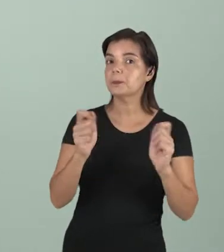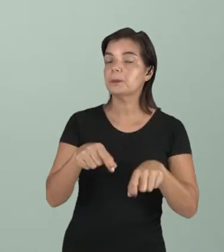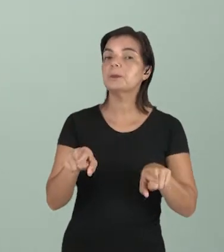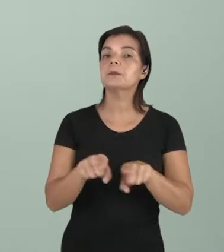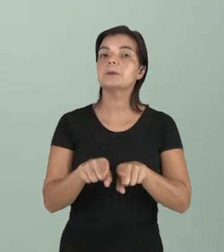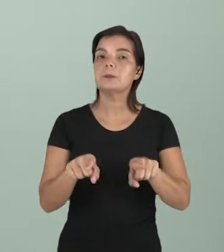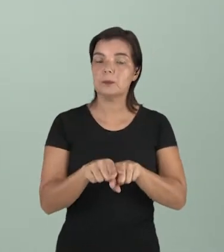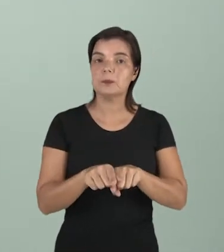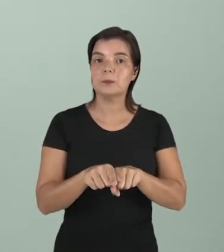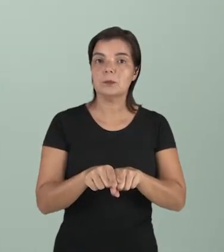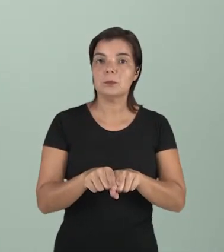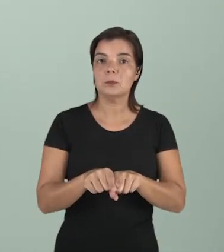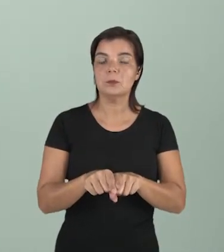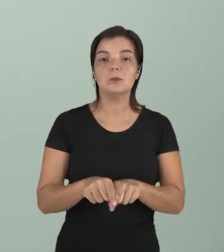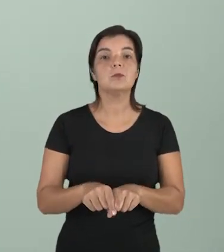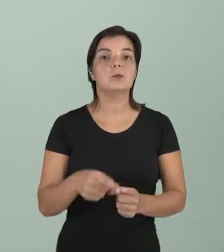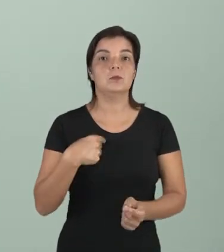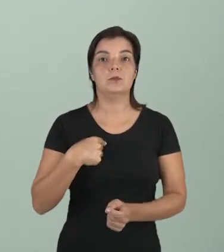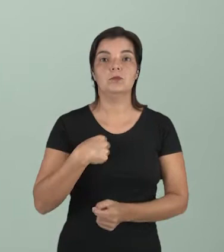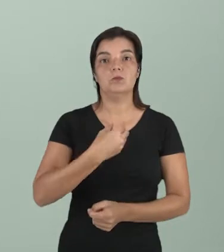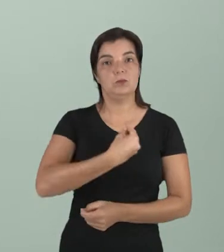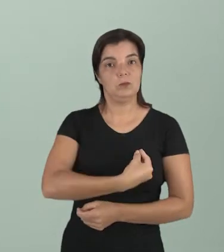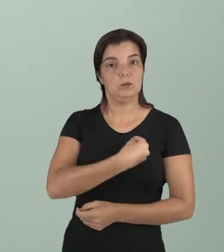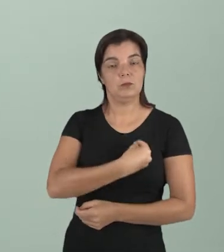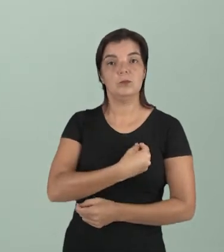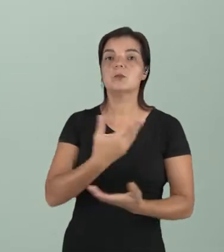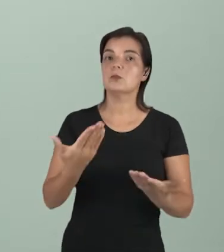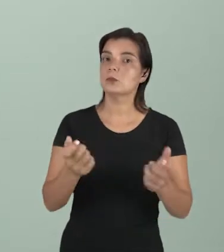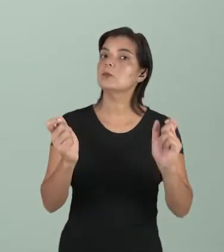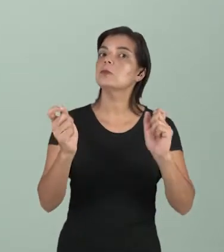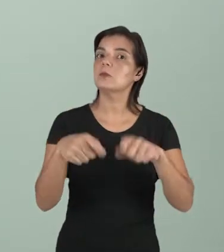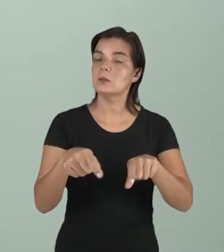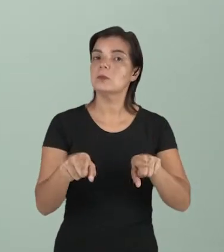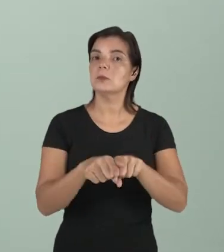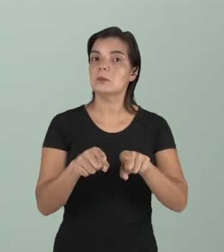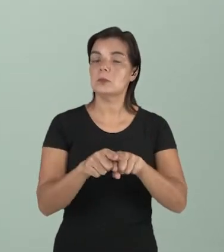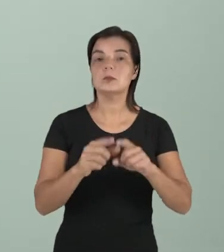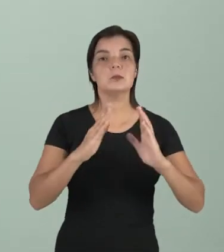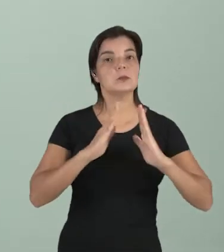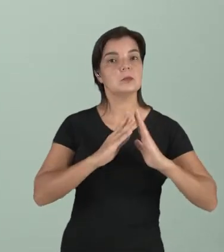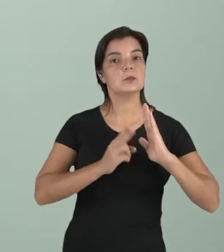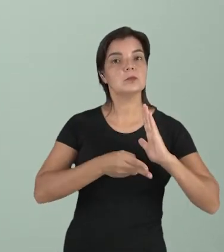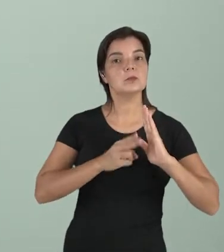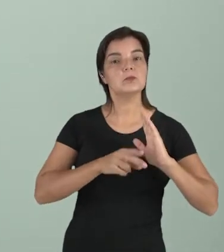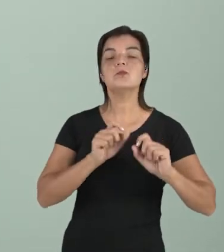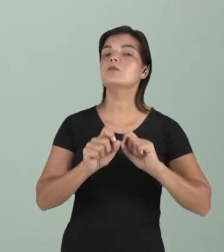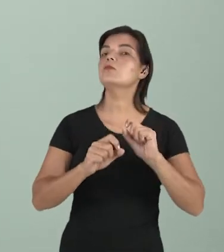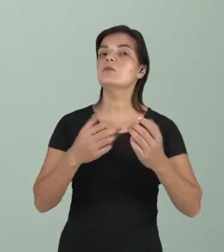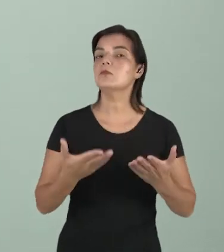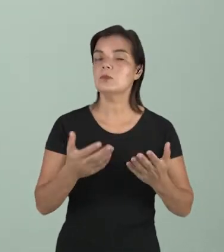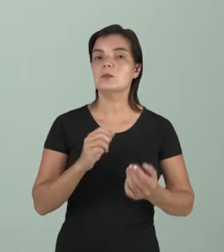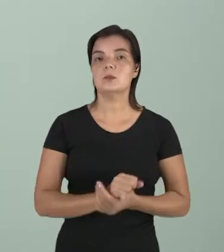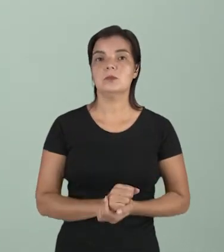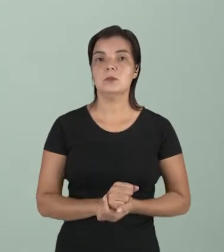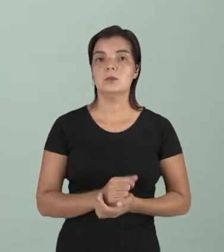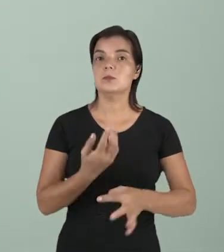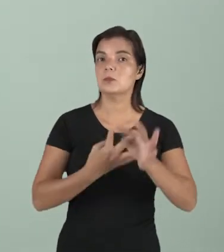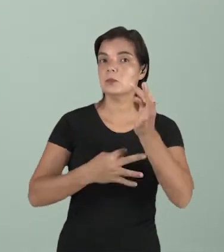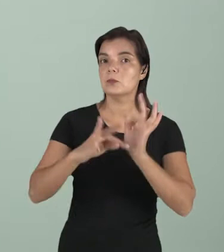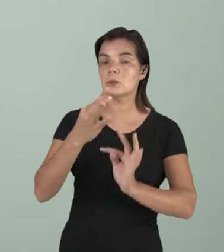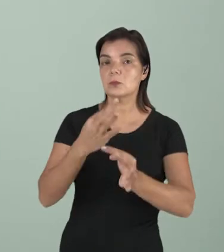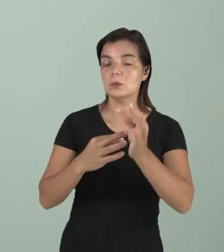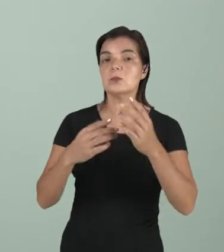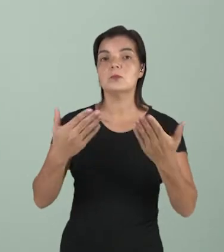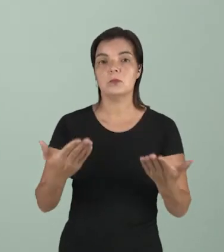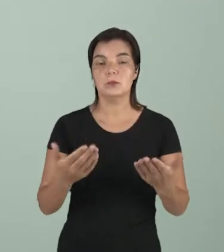possível fazer pessoalmente, hoje é possível você fazer sem sair de casa, através da nossa